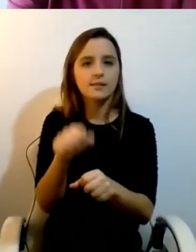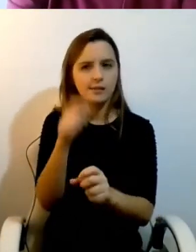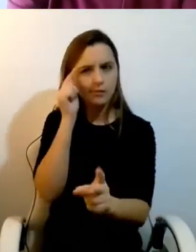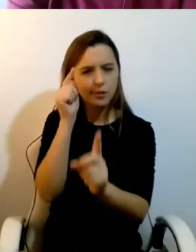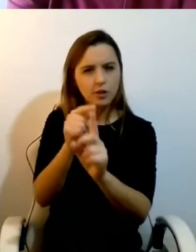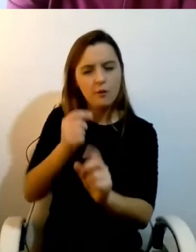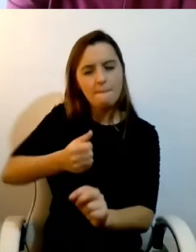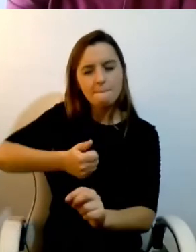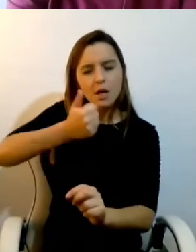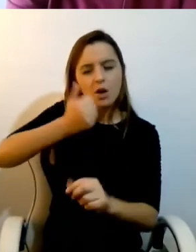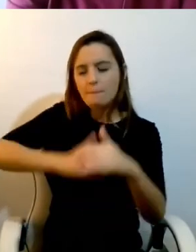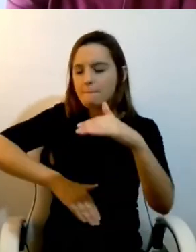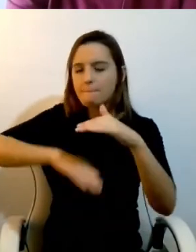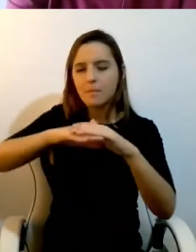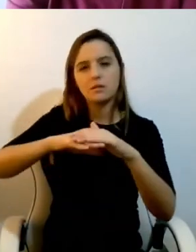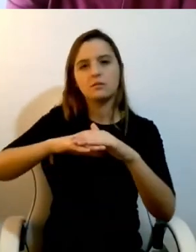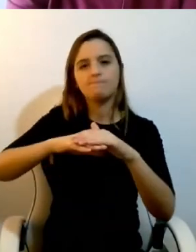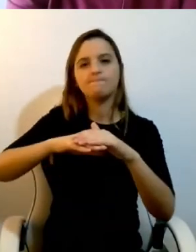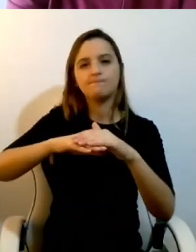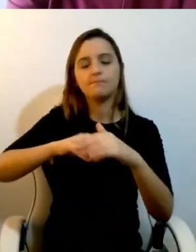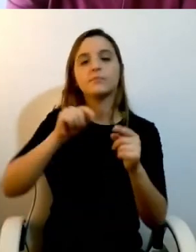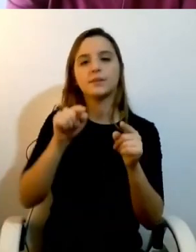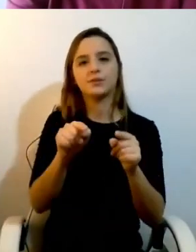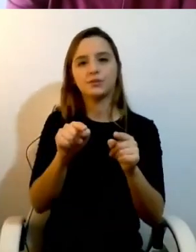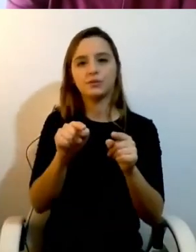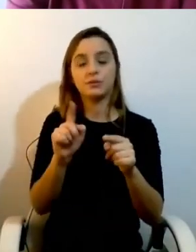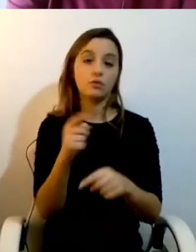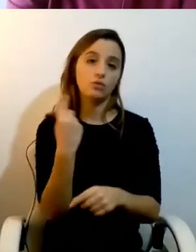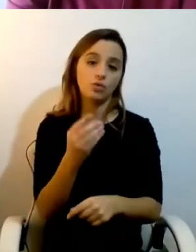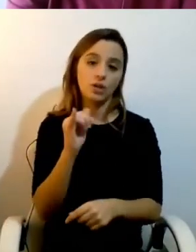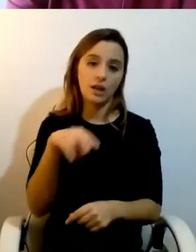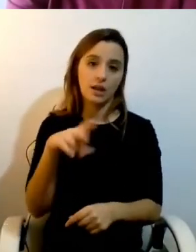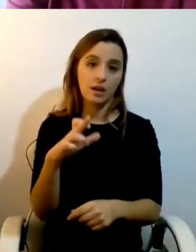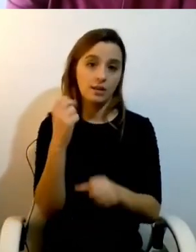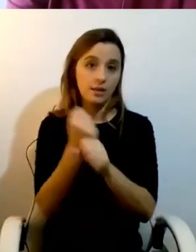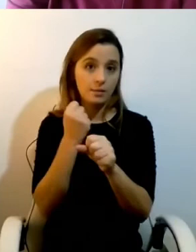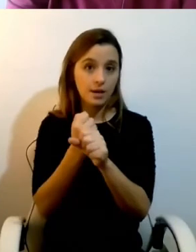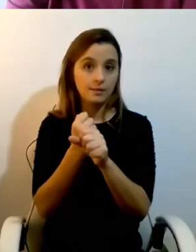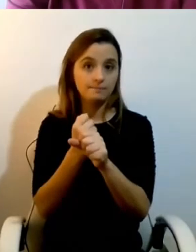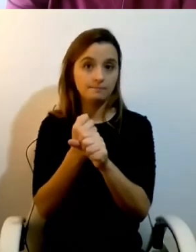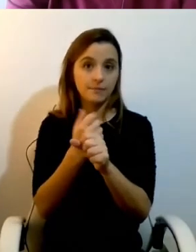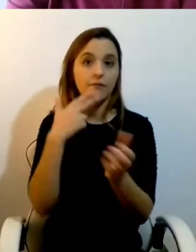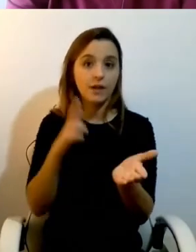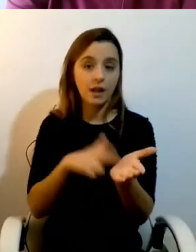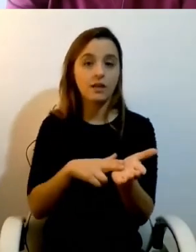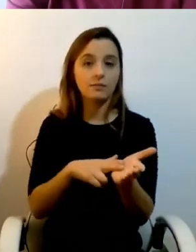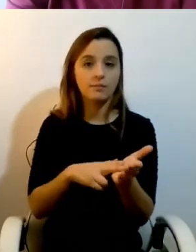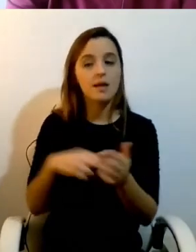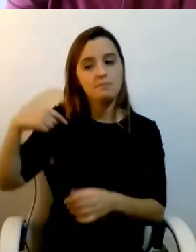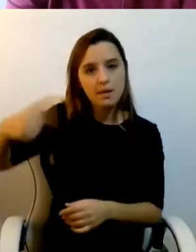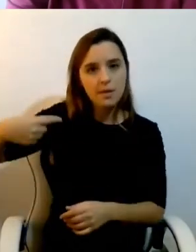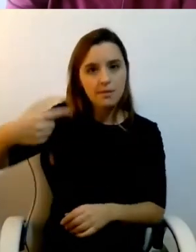possível. É para isso que nós, no INR, trabalhamos verdadeiramente, todos os dias.